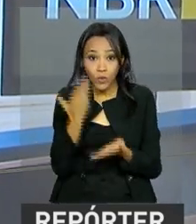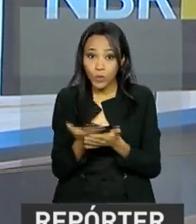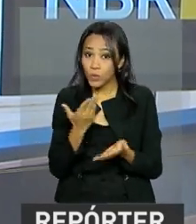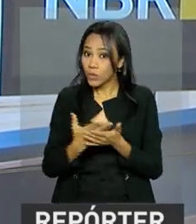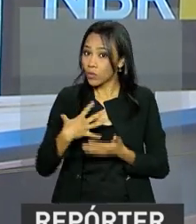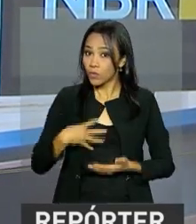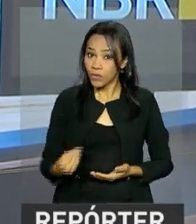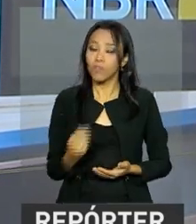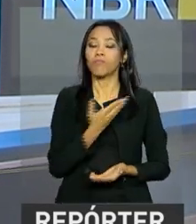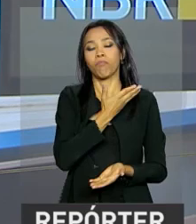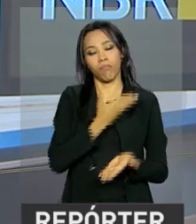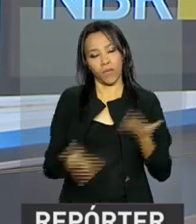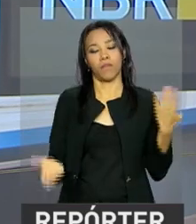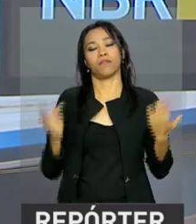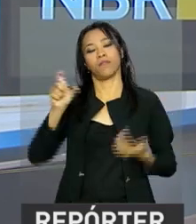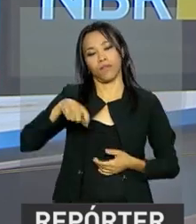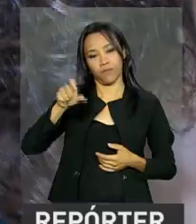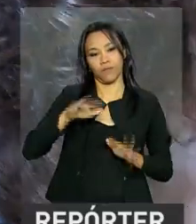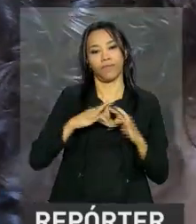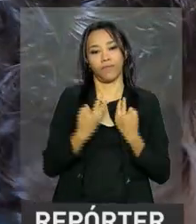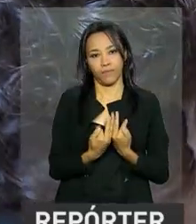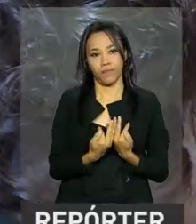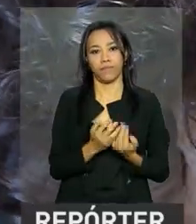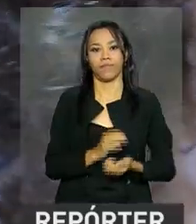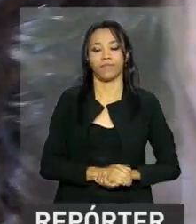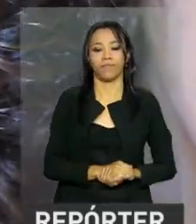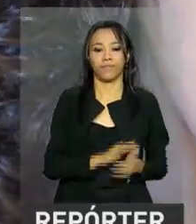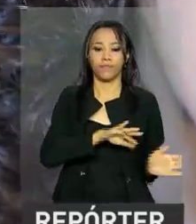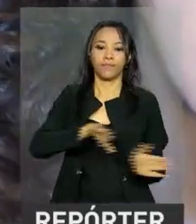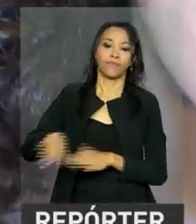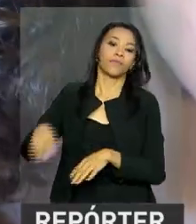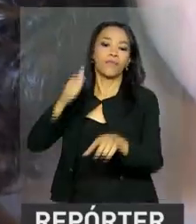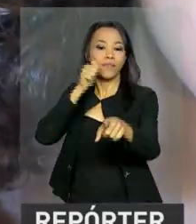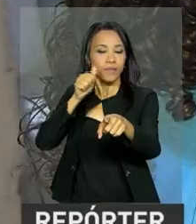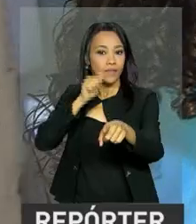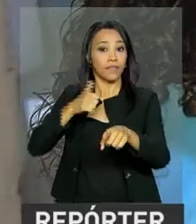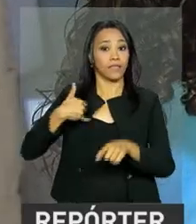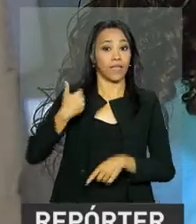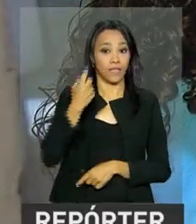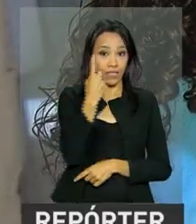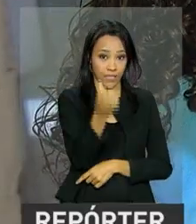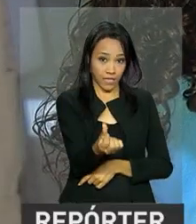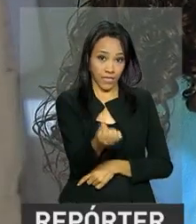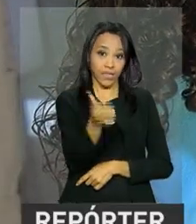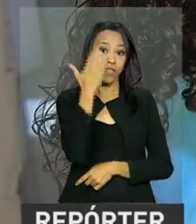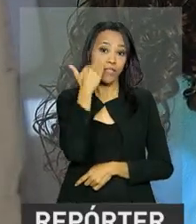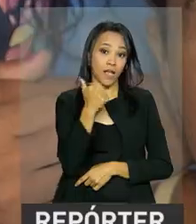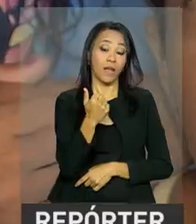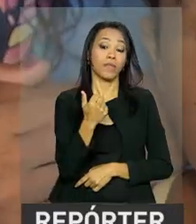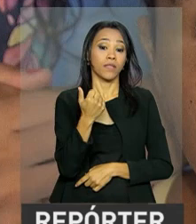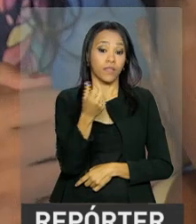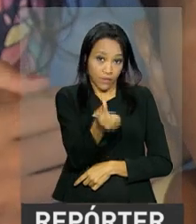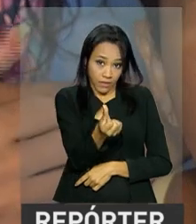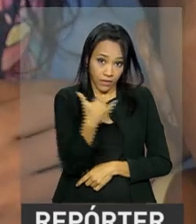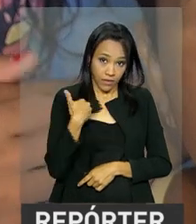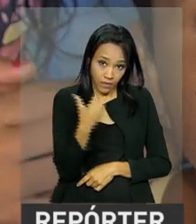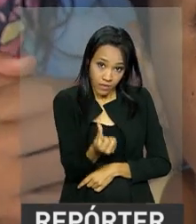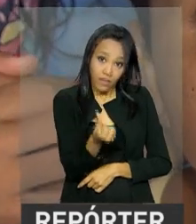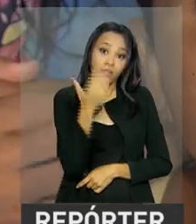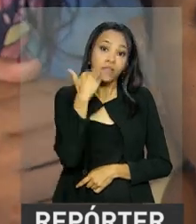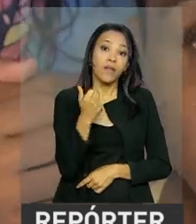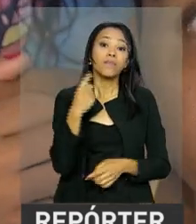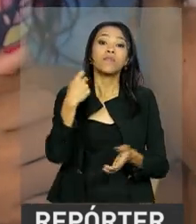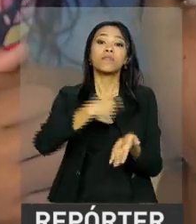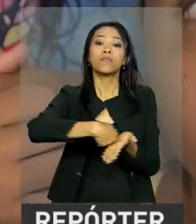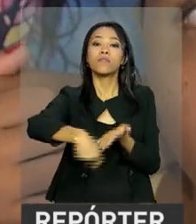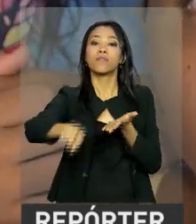pode perder o benefício Maria Júlia de 6 anos já sabe escrever o nome a mãe Antônia